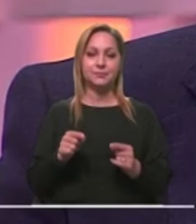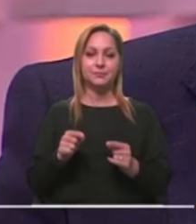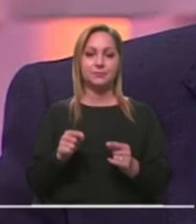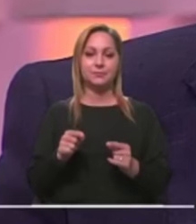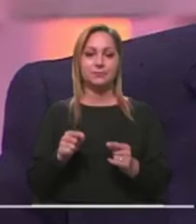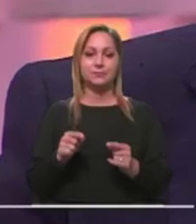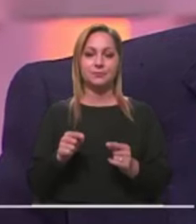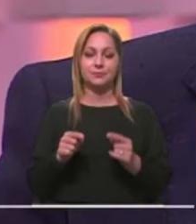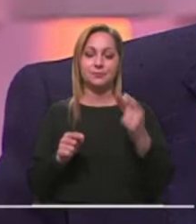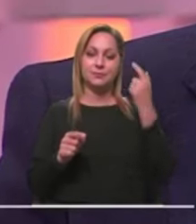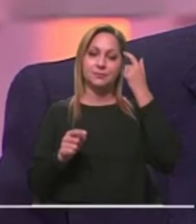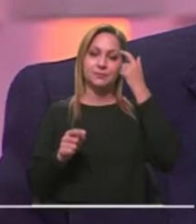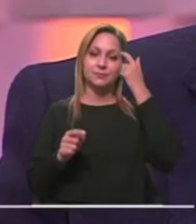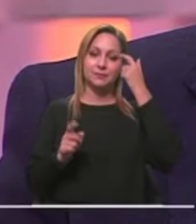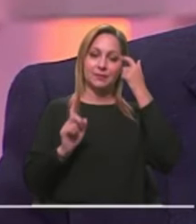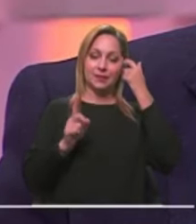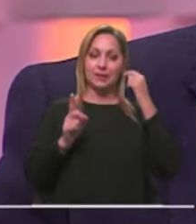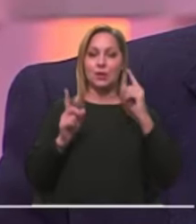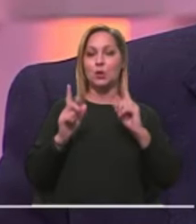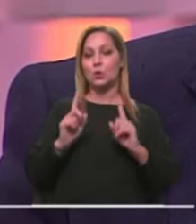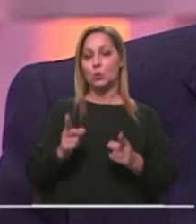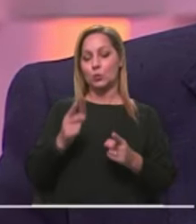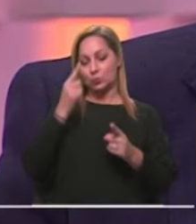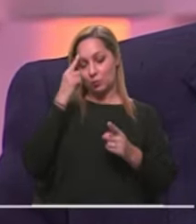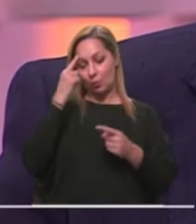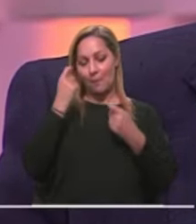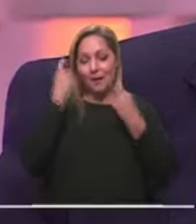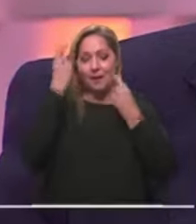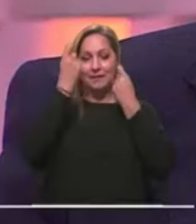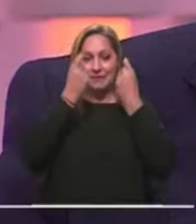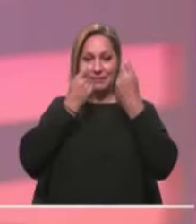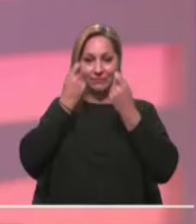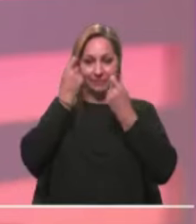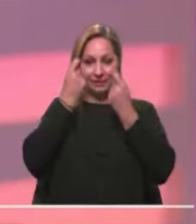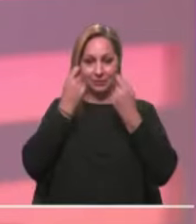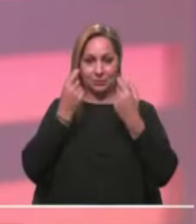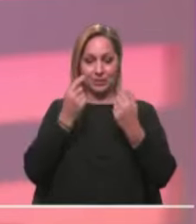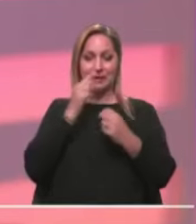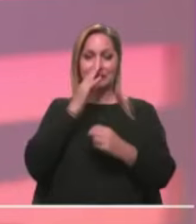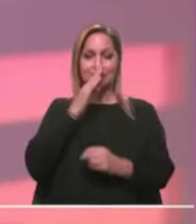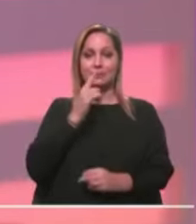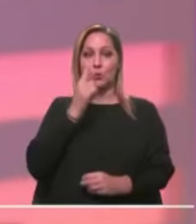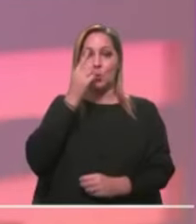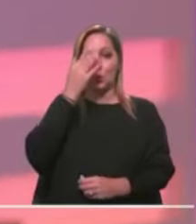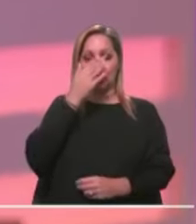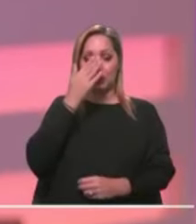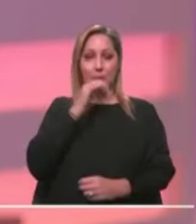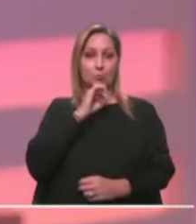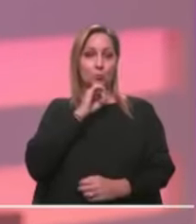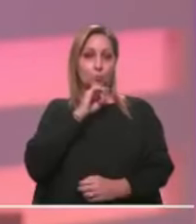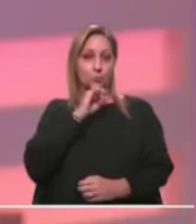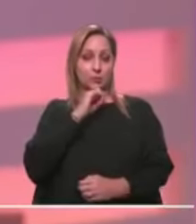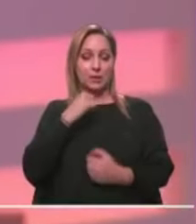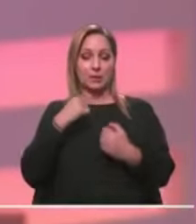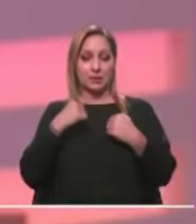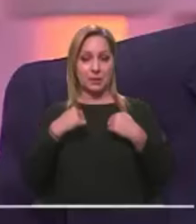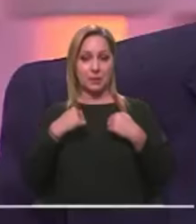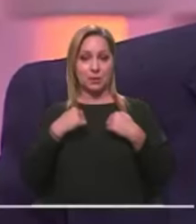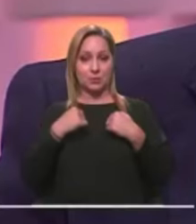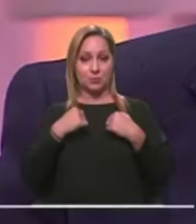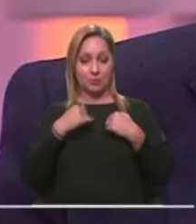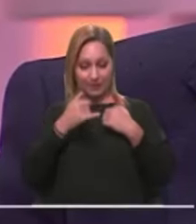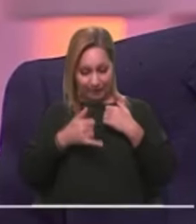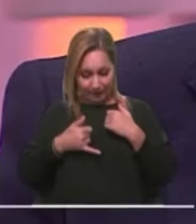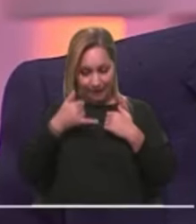eh começou uma reflexão que Já devia existir há muito tempo que é se um dia aparecer a oportunidade eu avanço como líder do